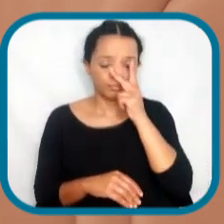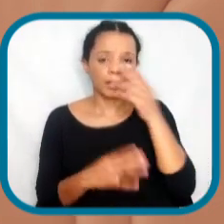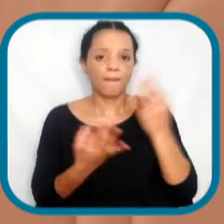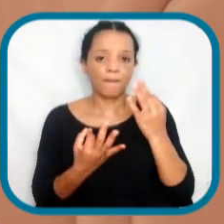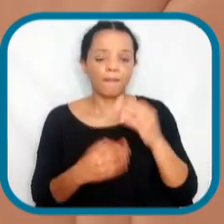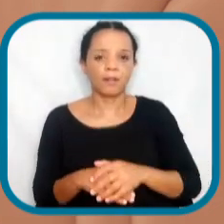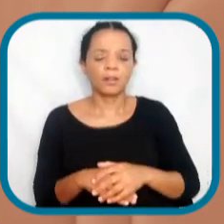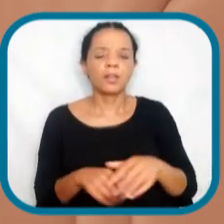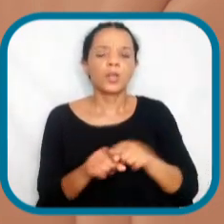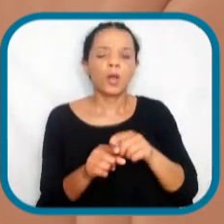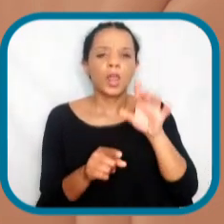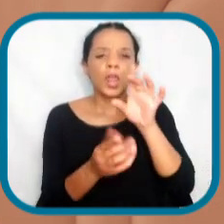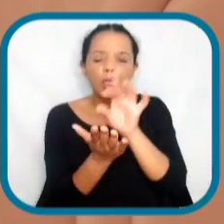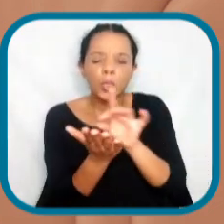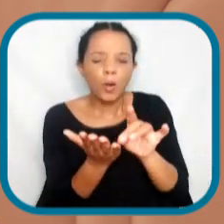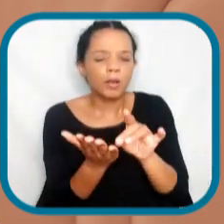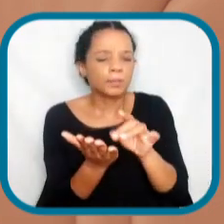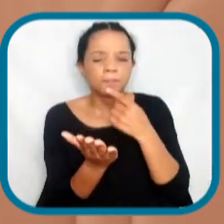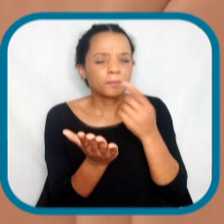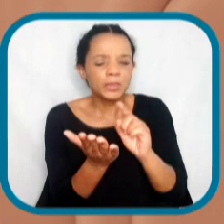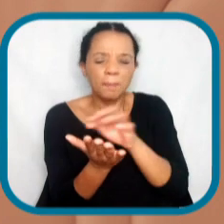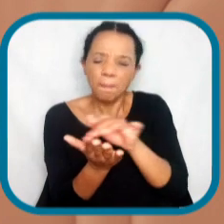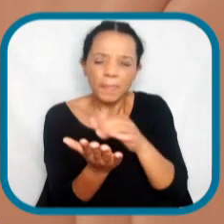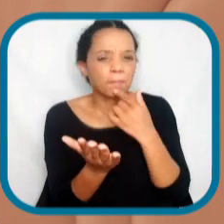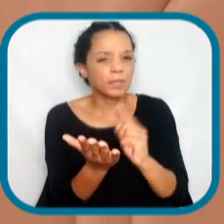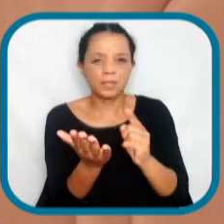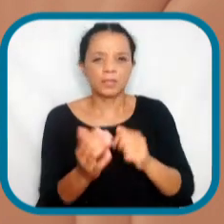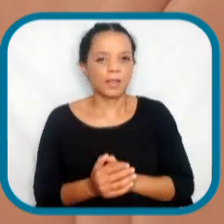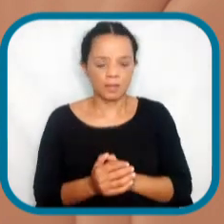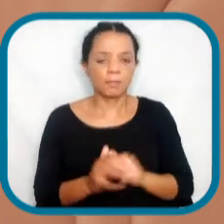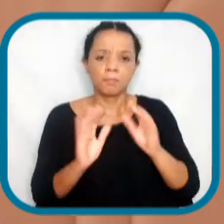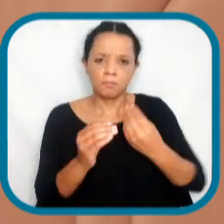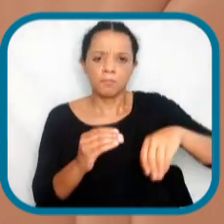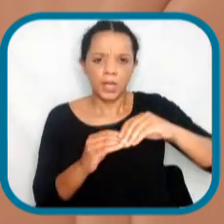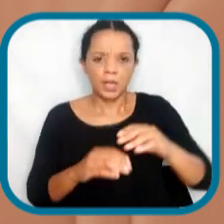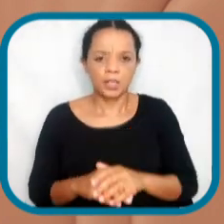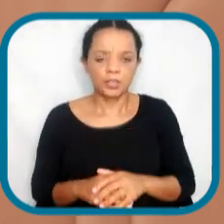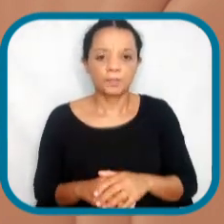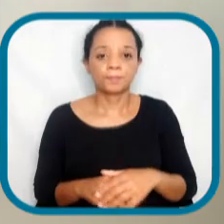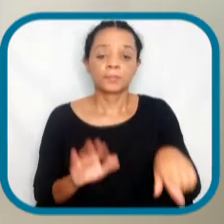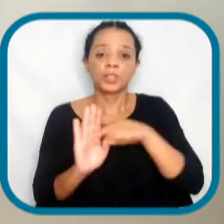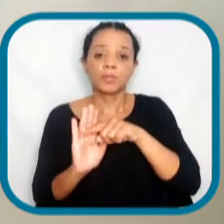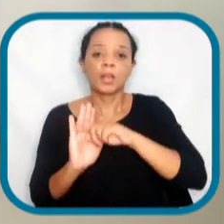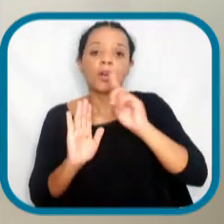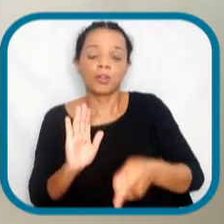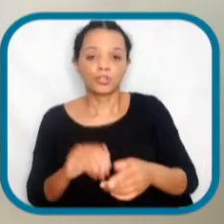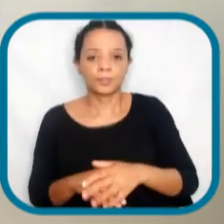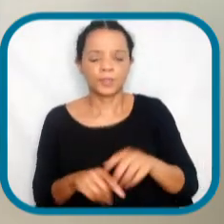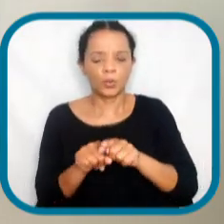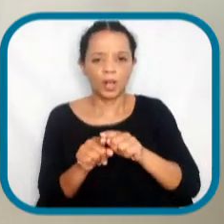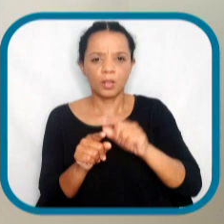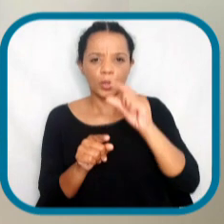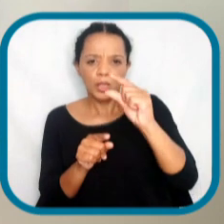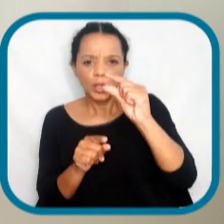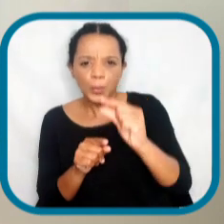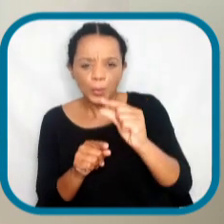deficiências visuais sem sensibilidade tátil suficiente para ler em Braille. Mas há mais. As desvantagens é precisamente o